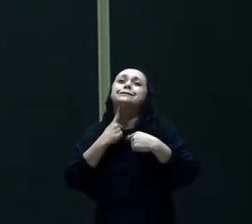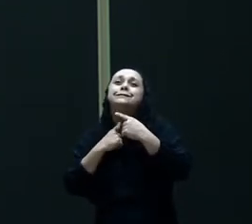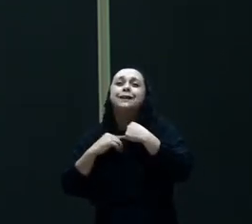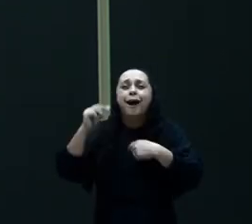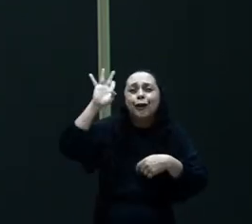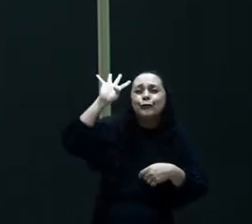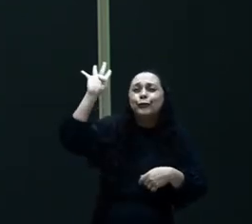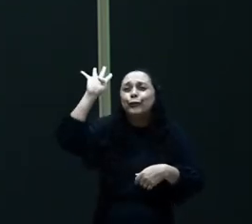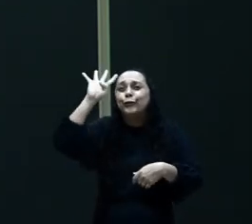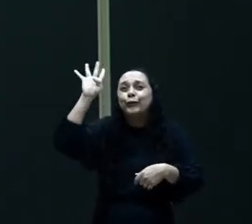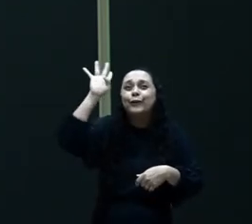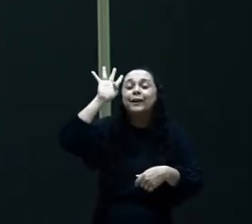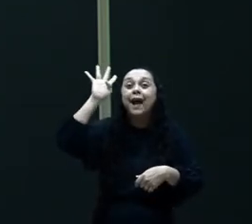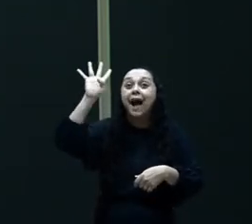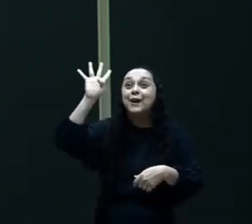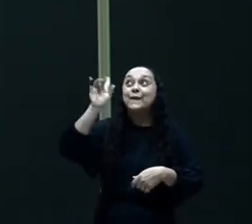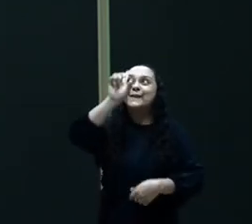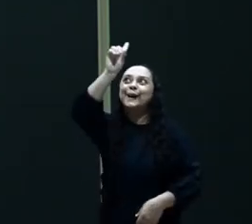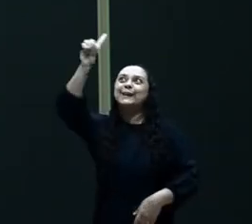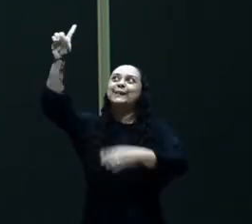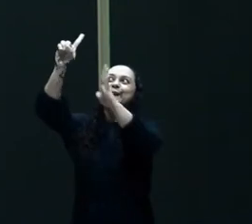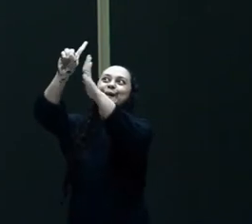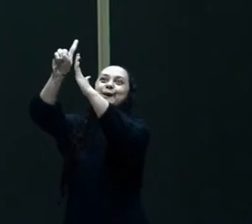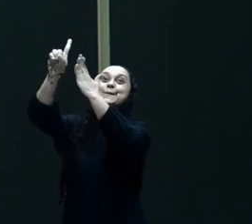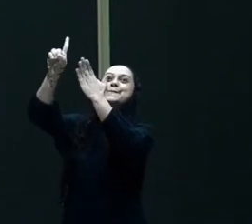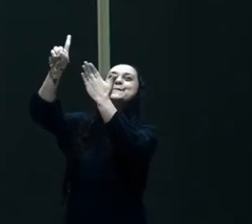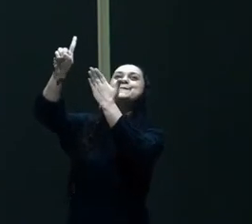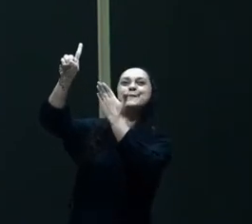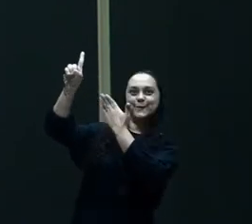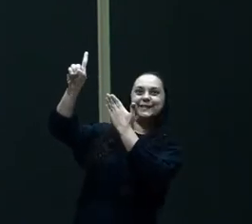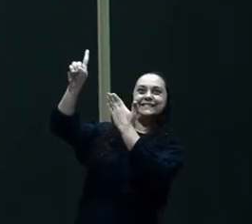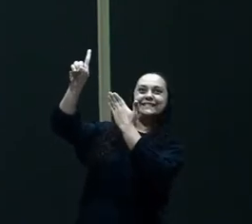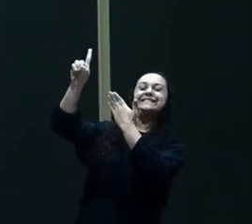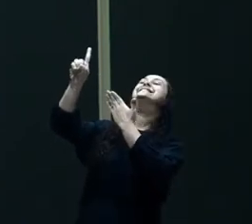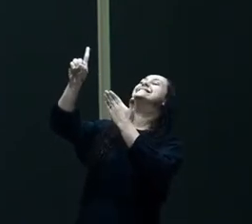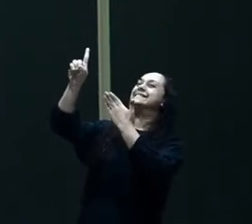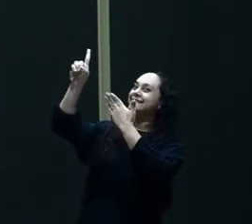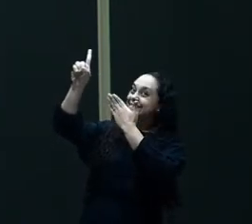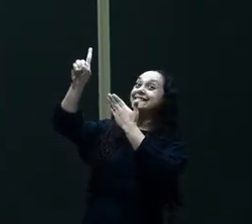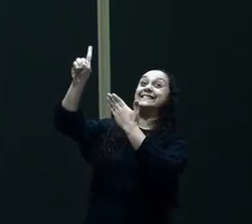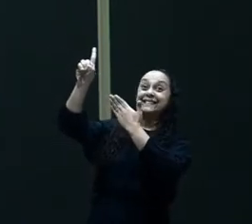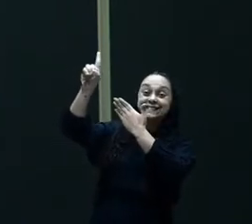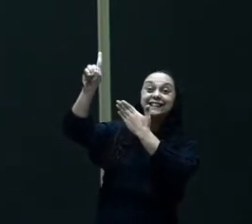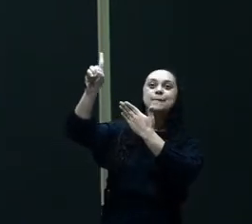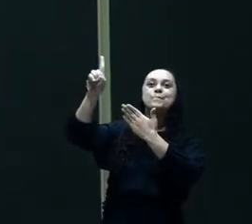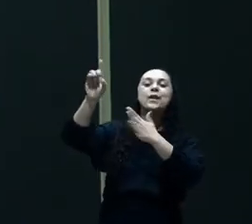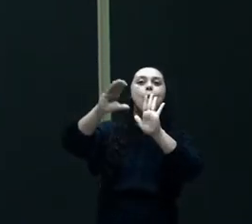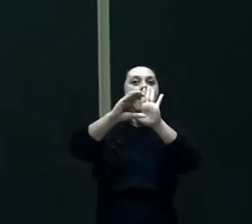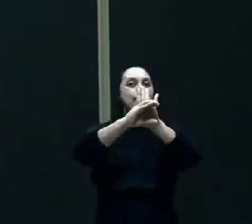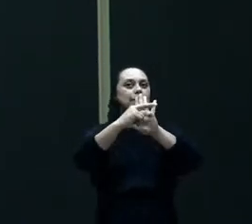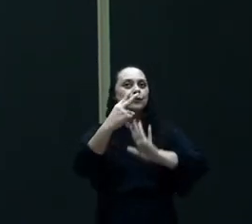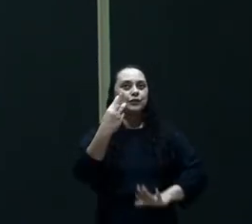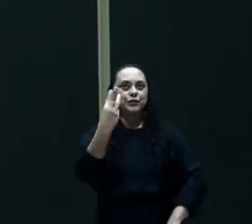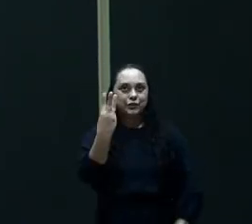então uma promessa de Deus o Capítulo 23 de Atos dos Apóstolos no